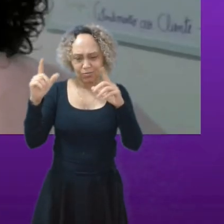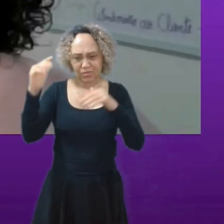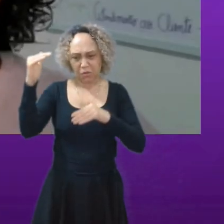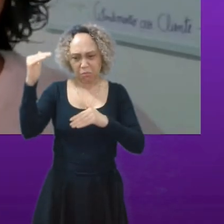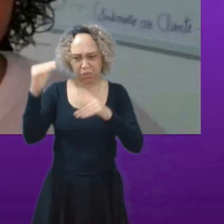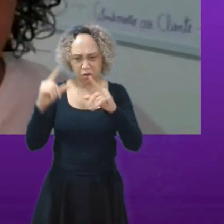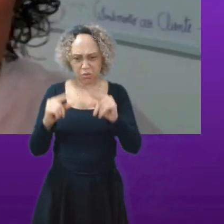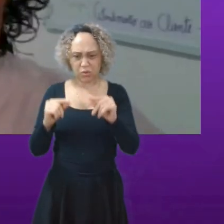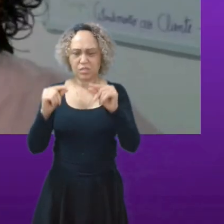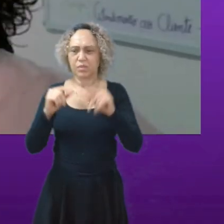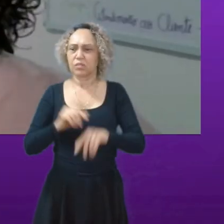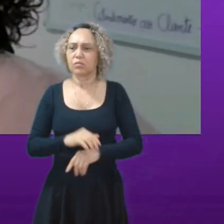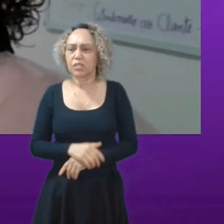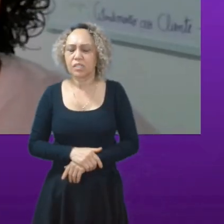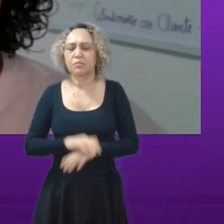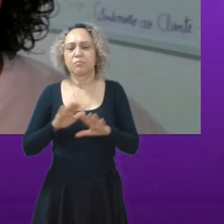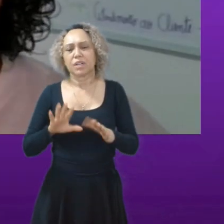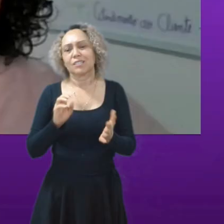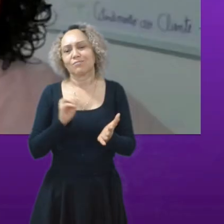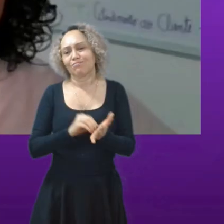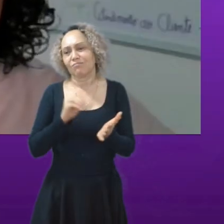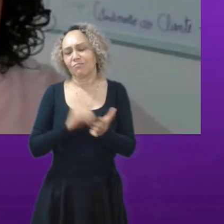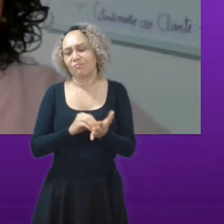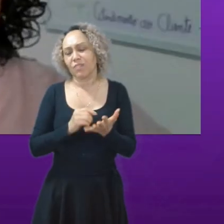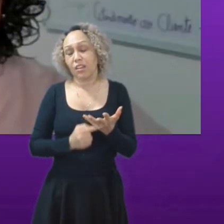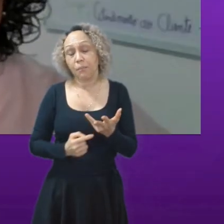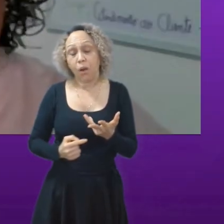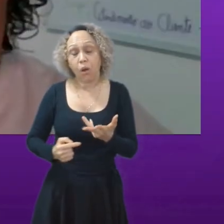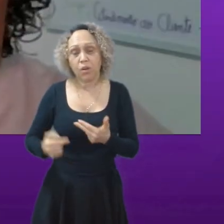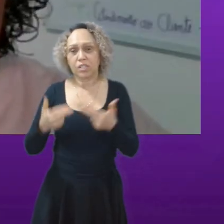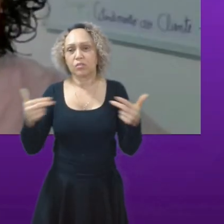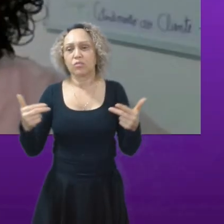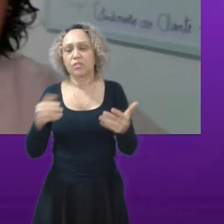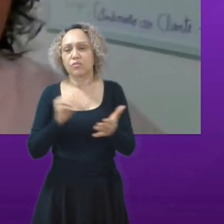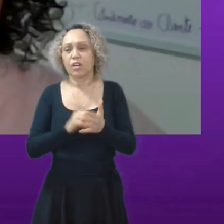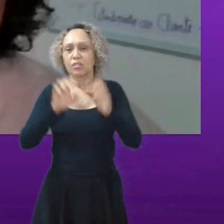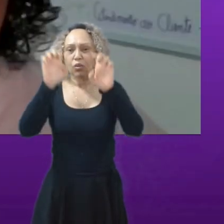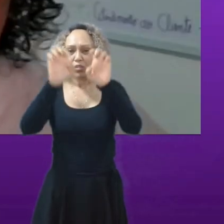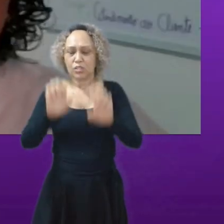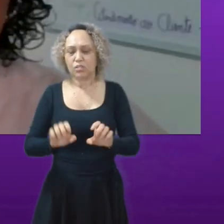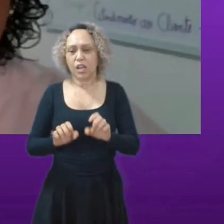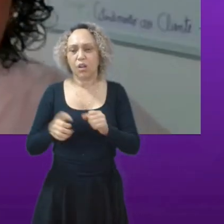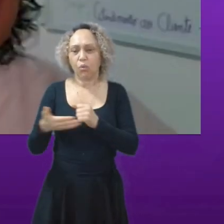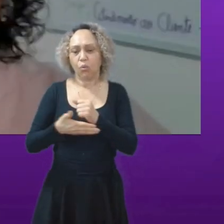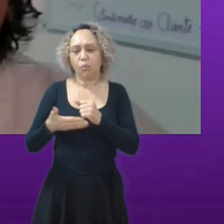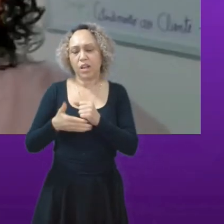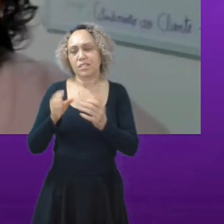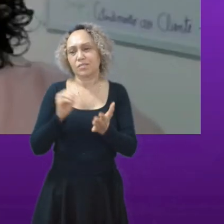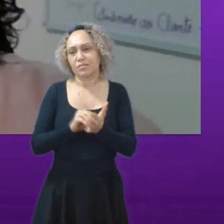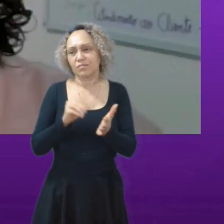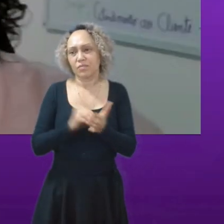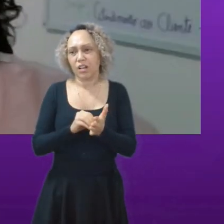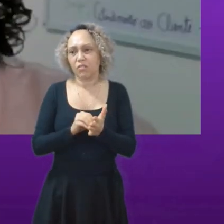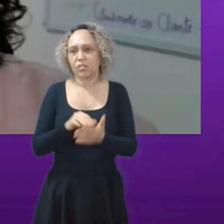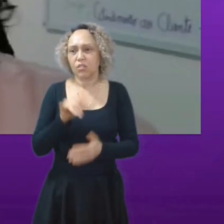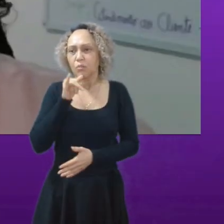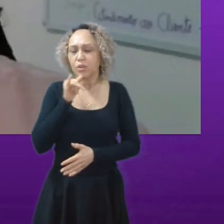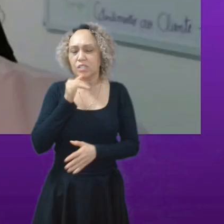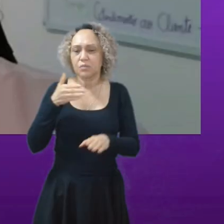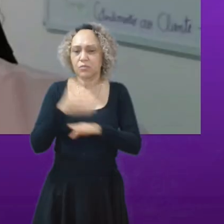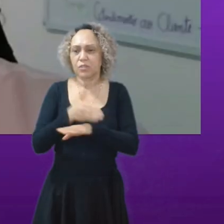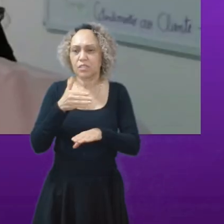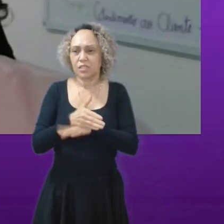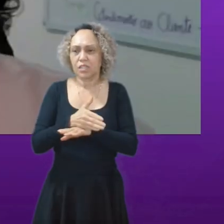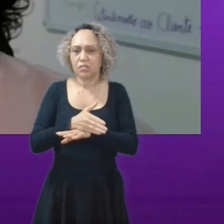Mas ainda falta muita coisa, falta o estrutural, o básico, como, por exemplo, o acesso à internet numa